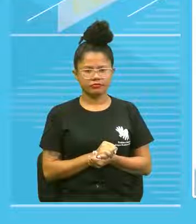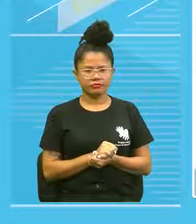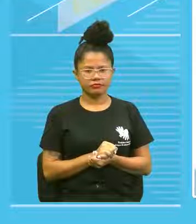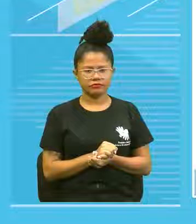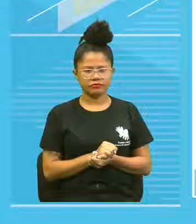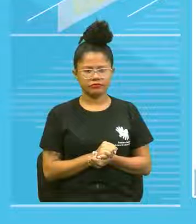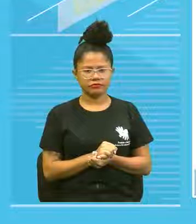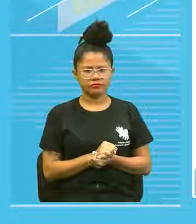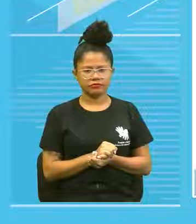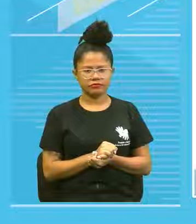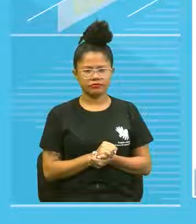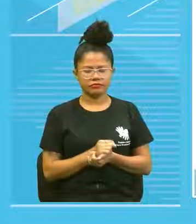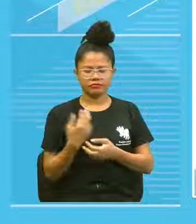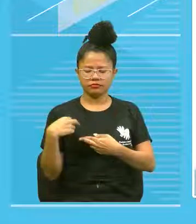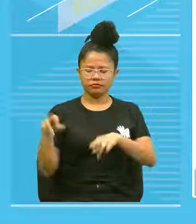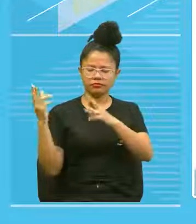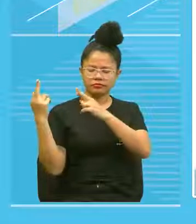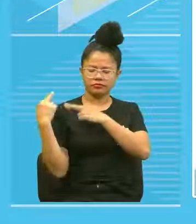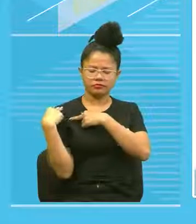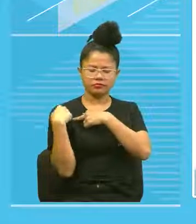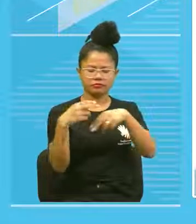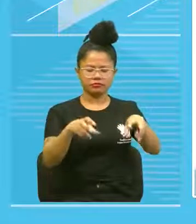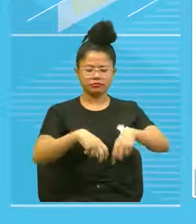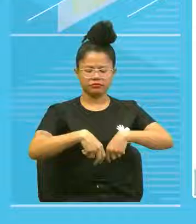já era para nós produzirmos